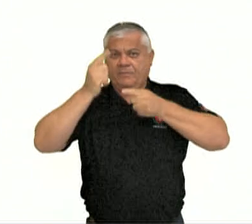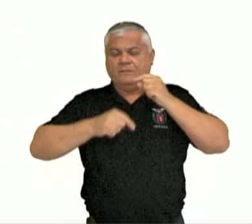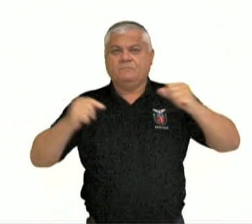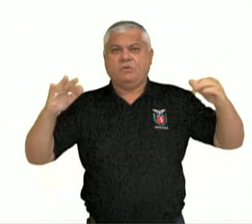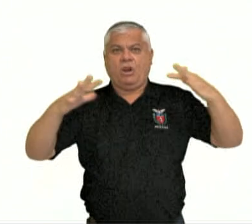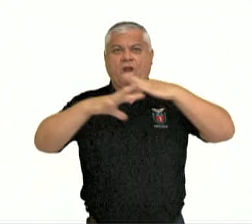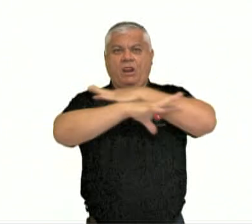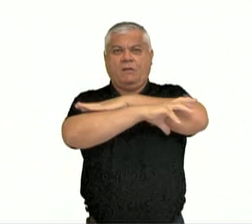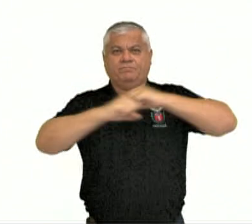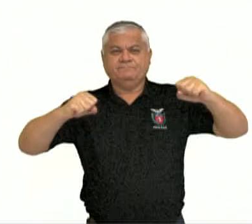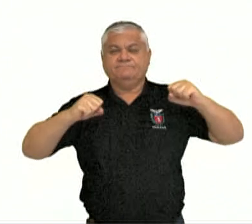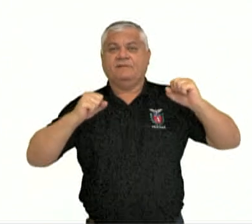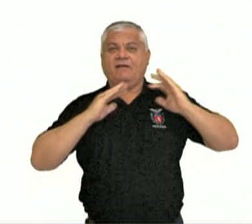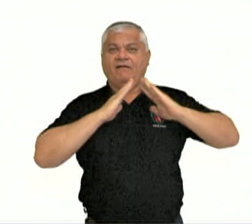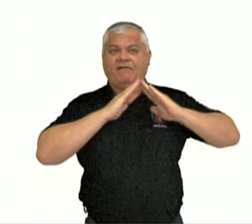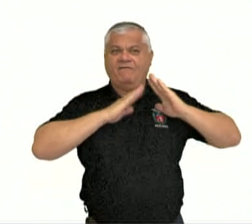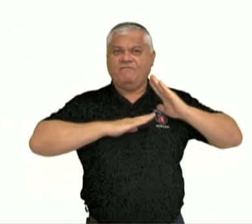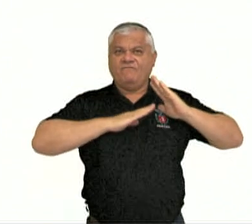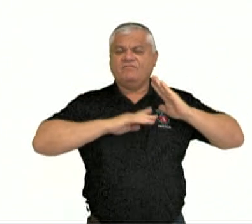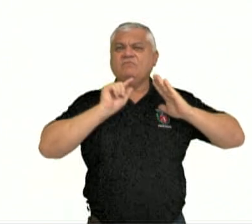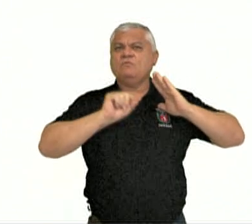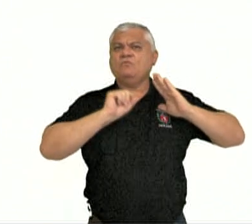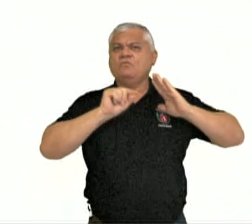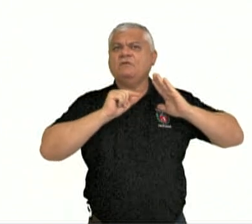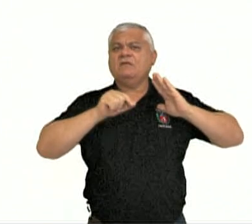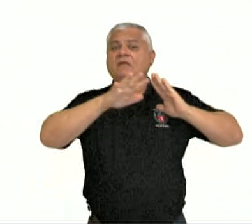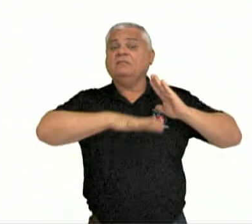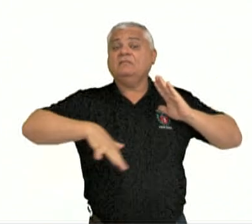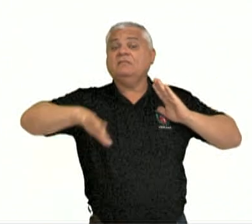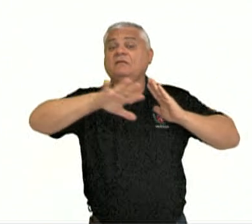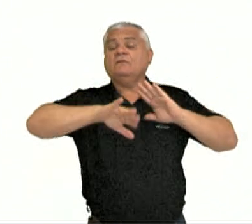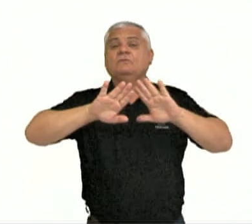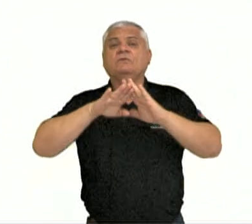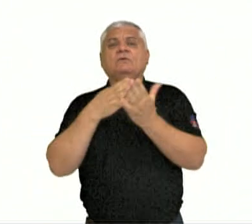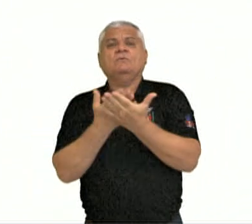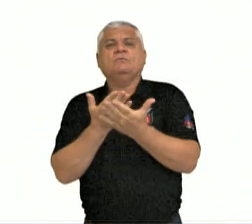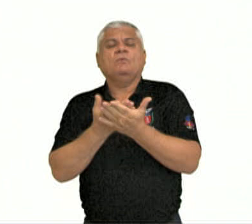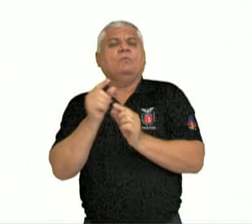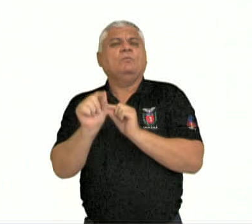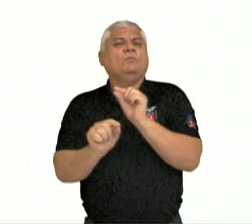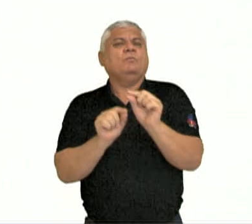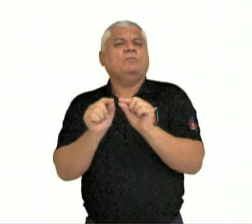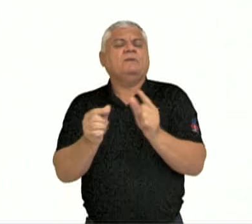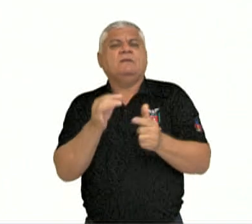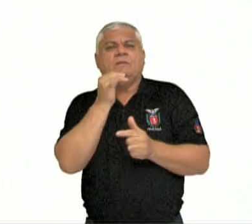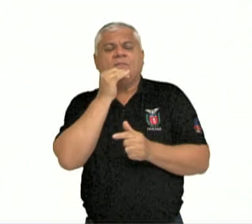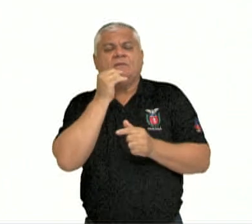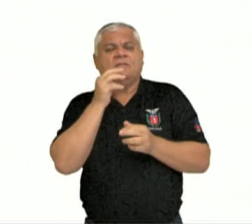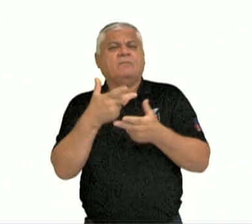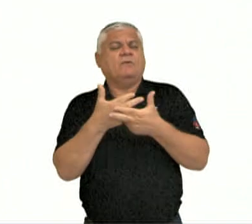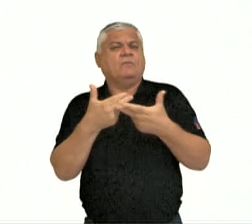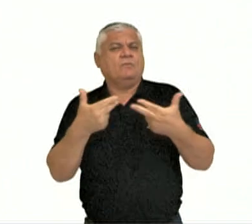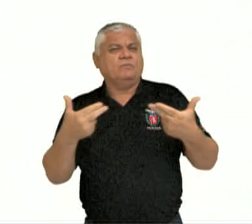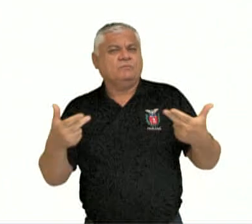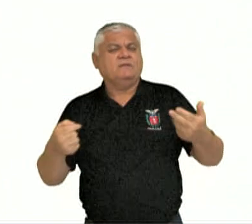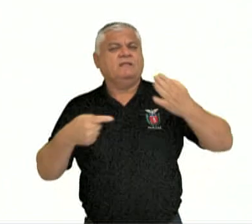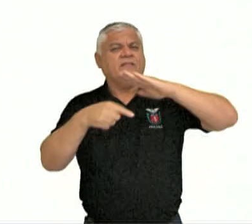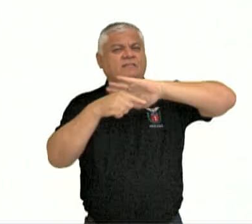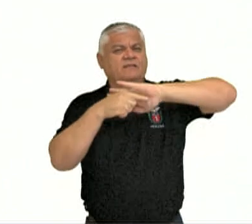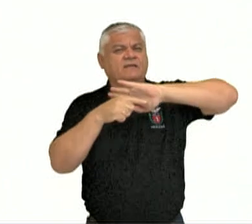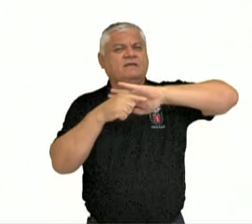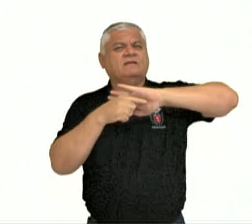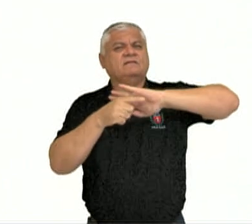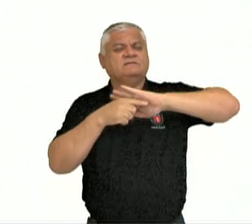mudanças nas práticas de ensino no espaço escolar. Apesar de inúmeras consequências negativas, ainda é